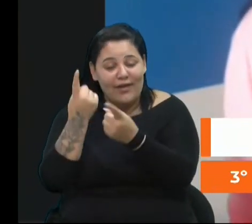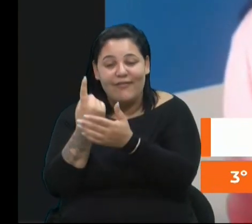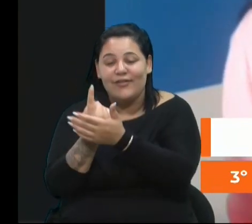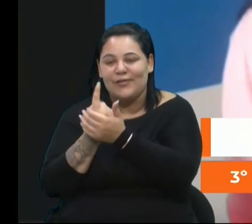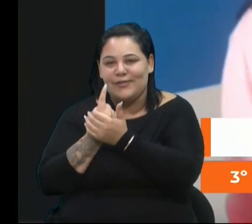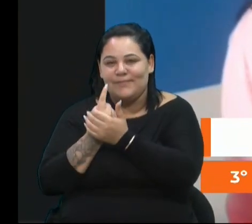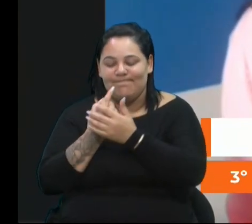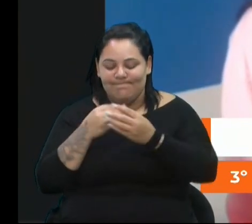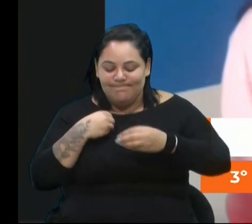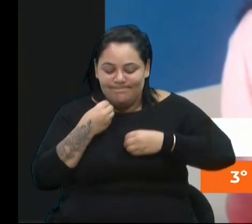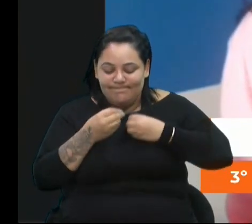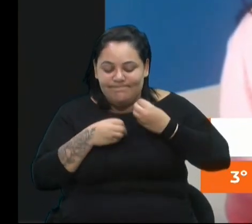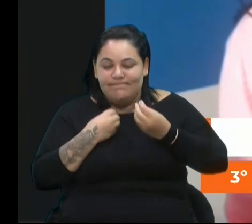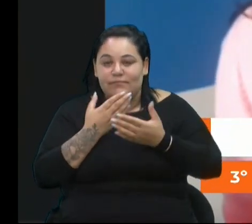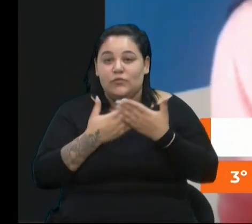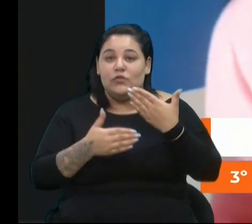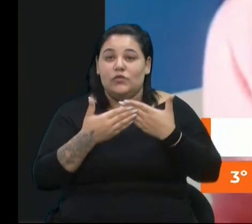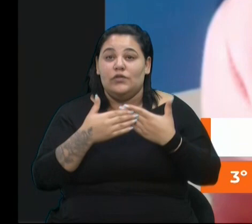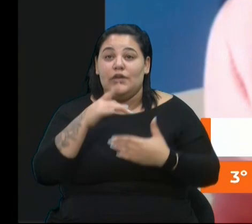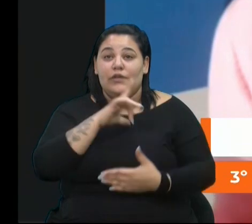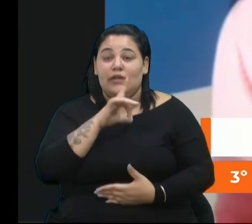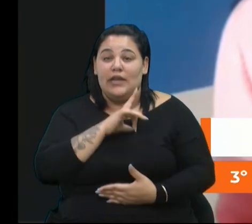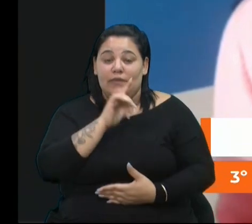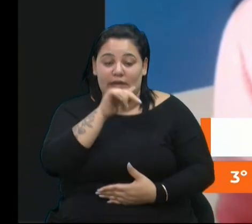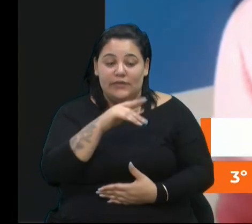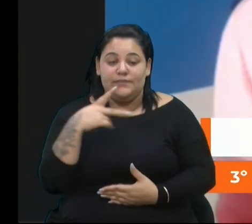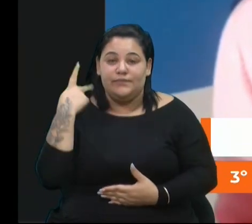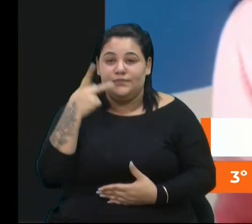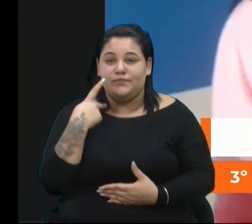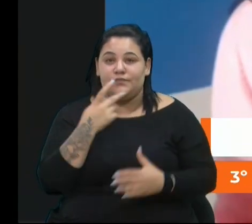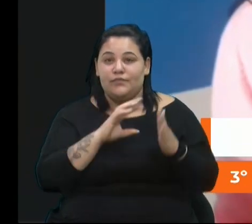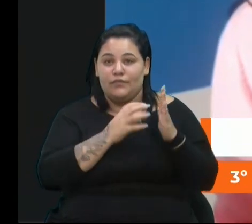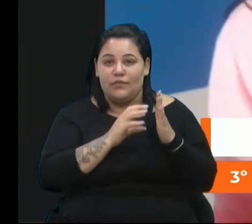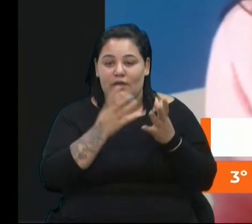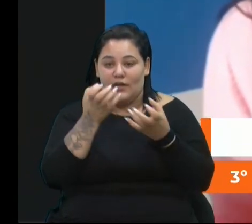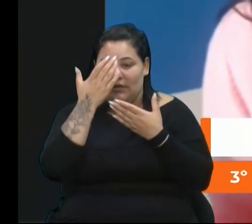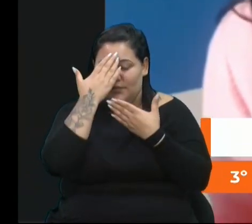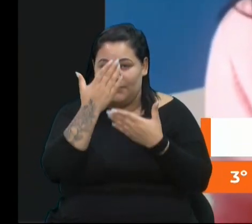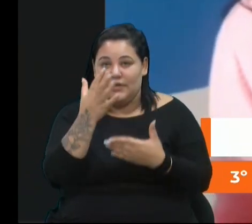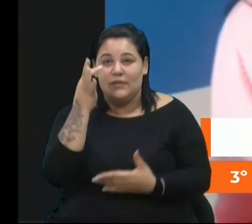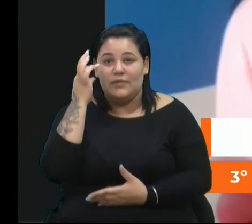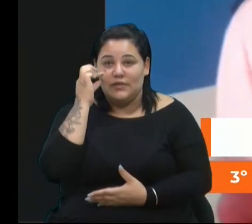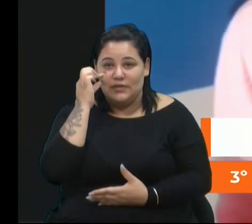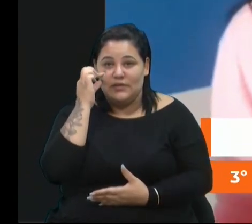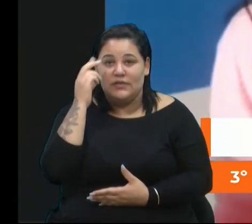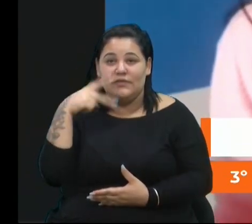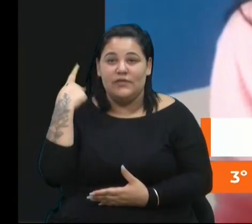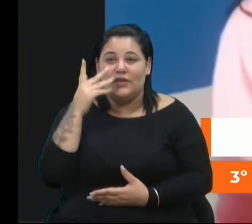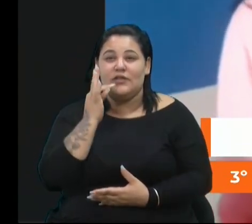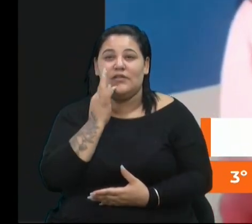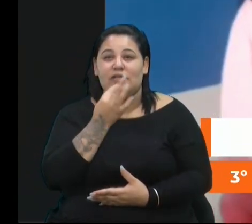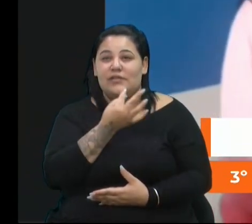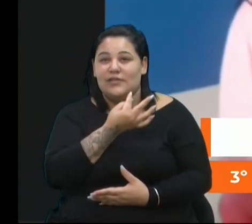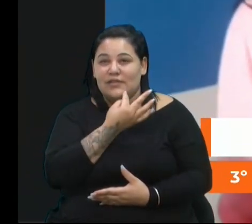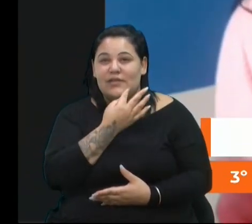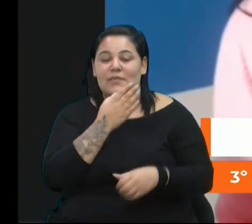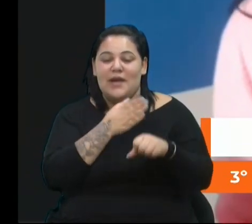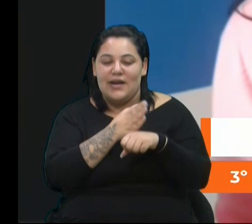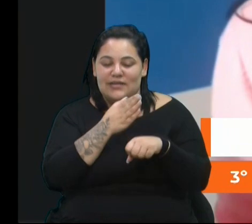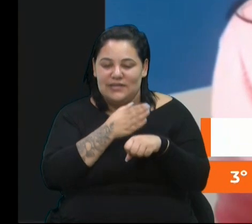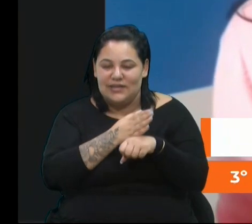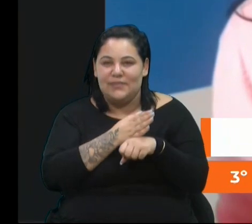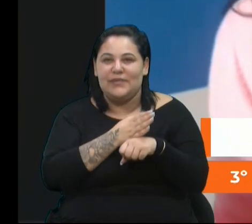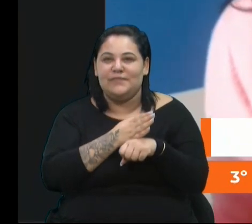né, mexe com todos, assim. Eu tenho aqui na frente parlamentar, e já quero aproveitar e agradecer a presença da vereadora Tatiane Frisso, que faz parte da